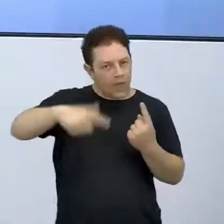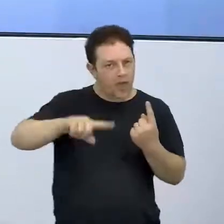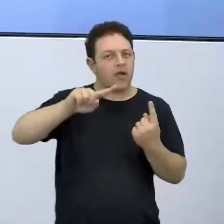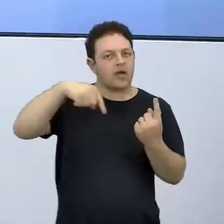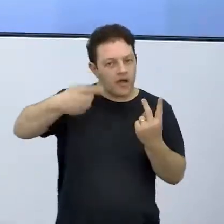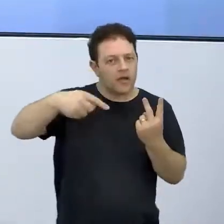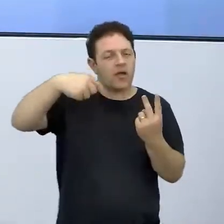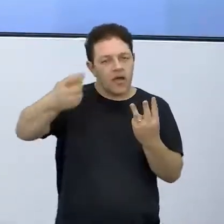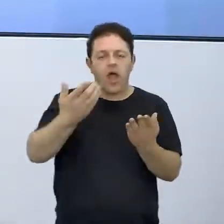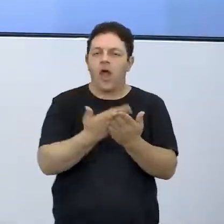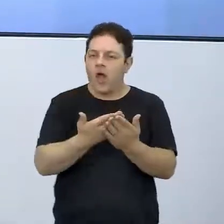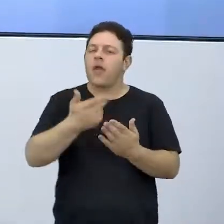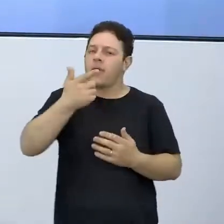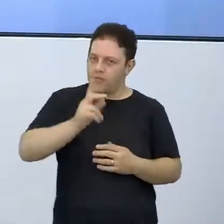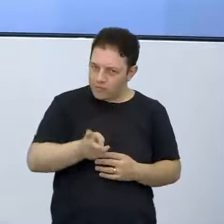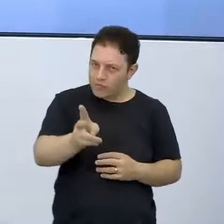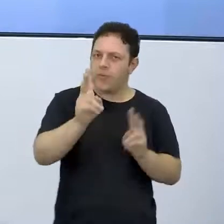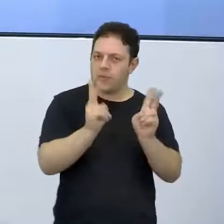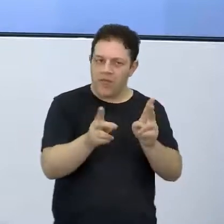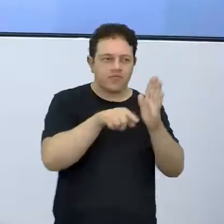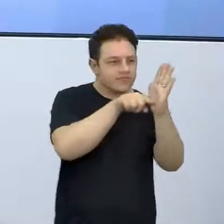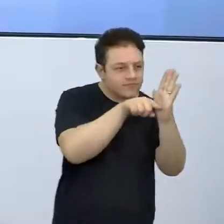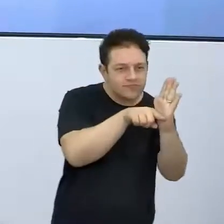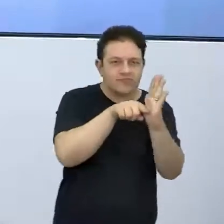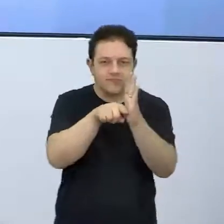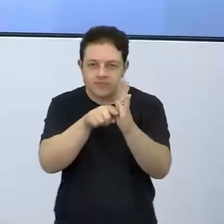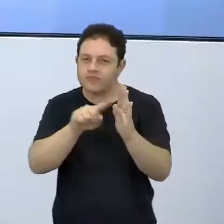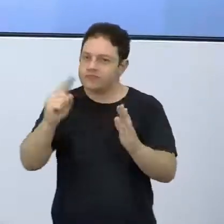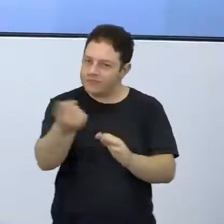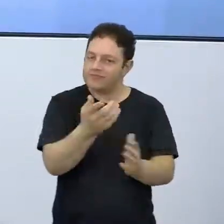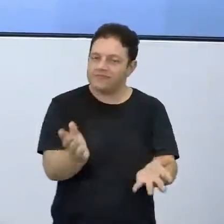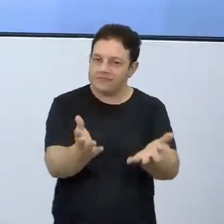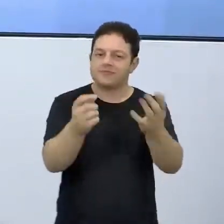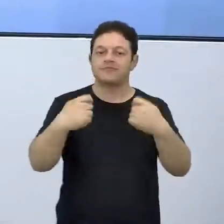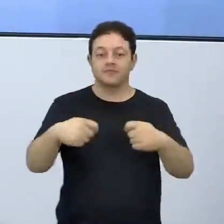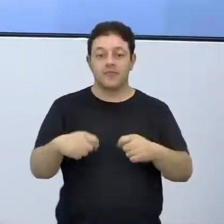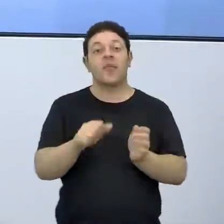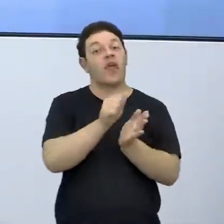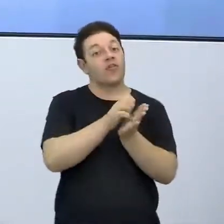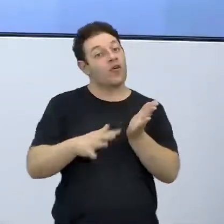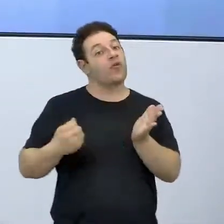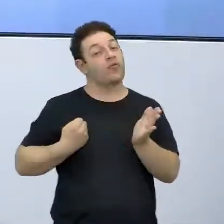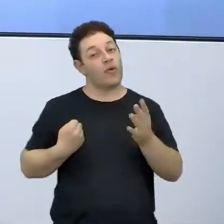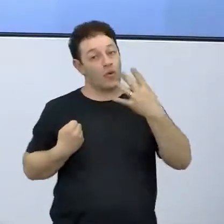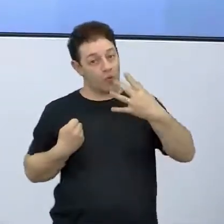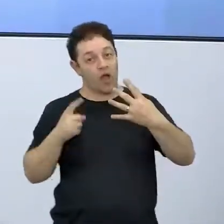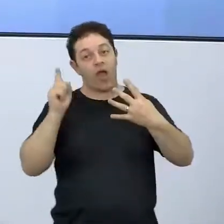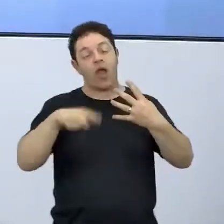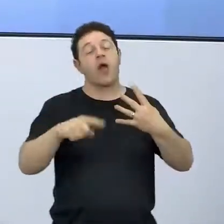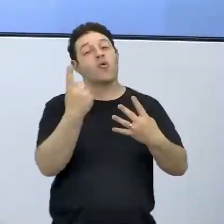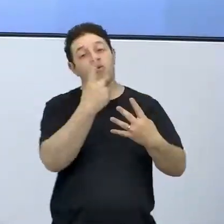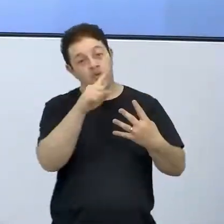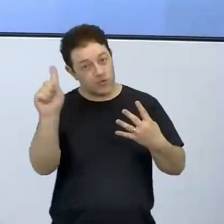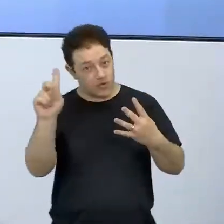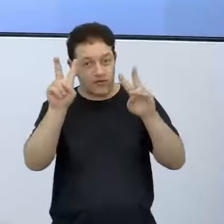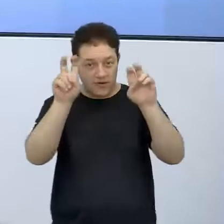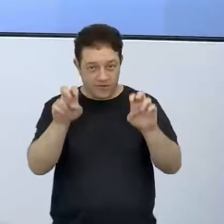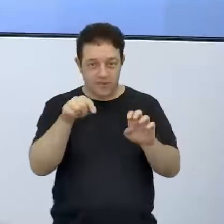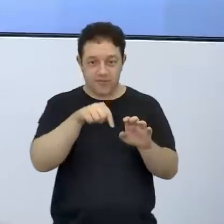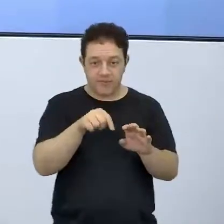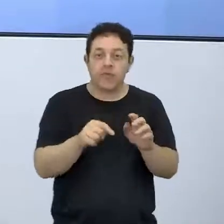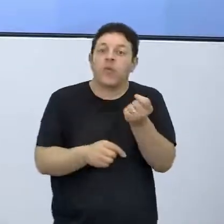da nossa atividade 4. Aliás, né, a nossa última atividade do nosso componente,